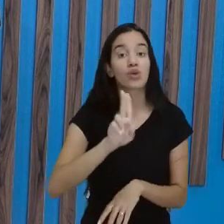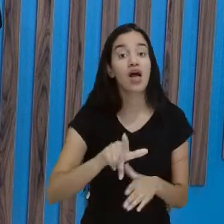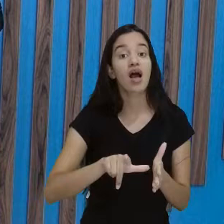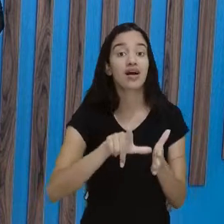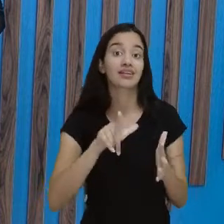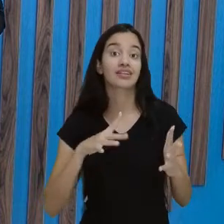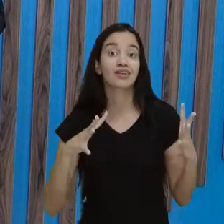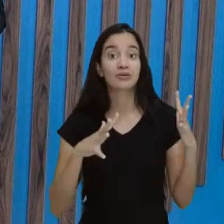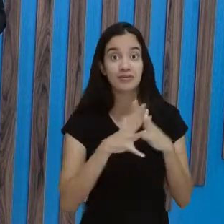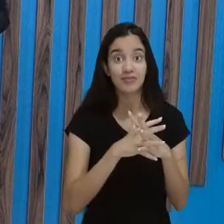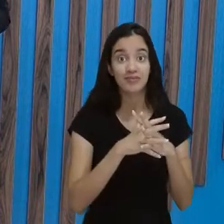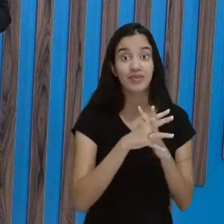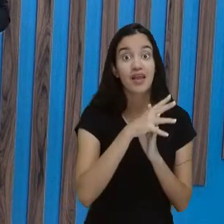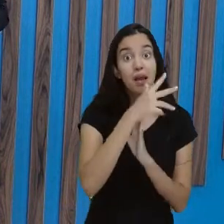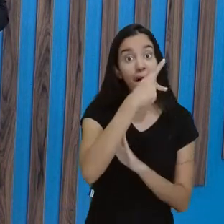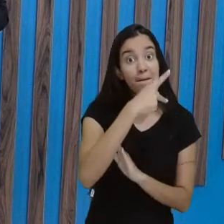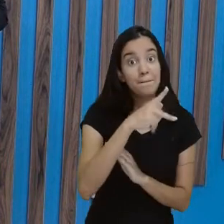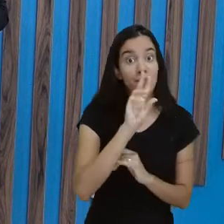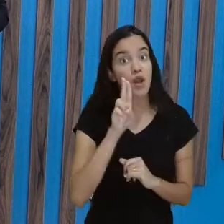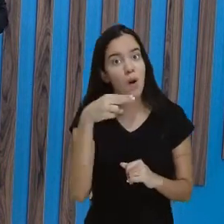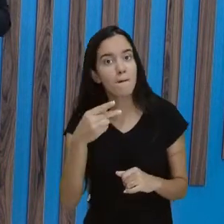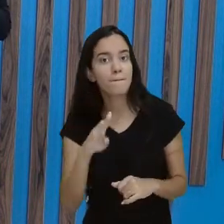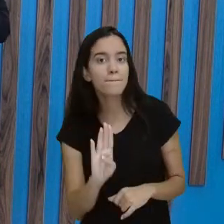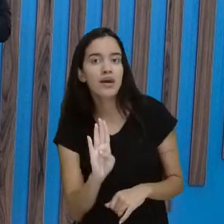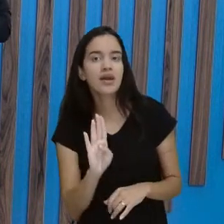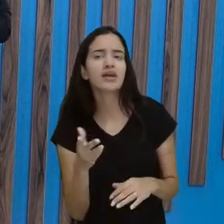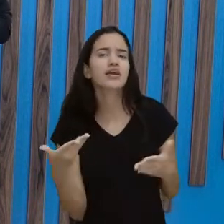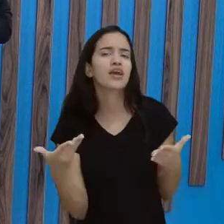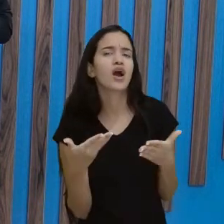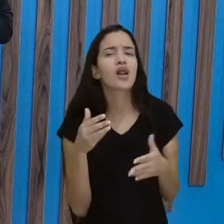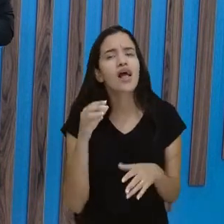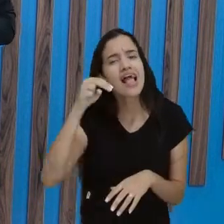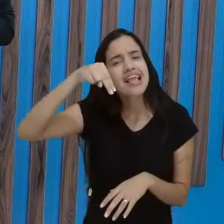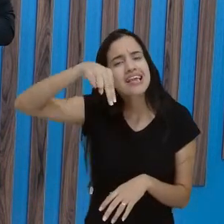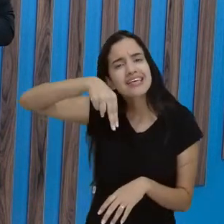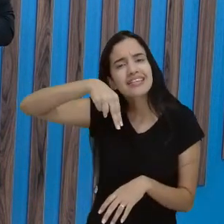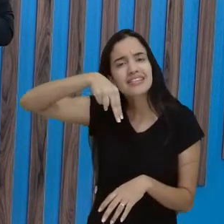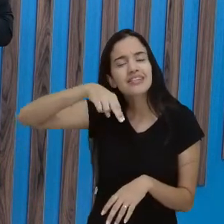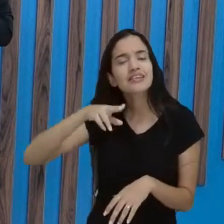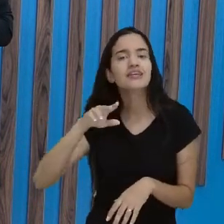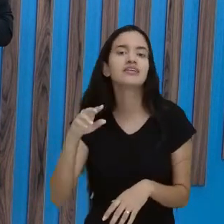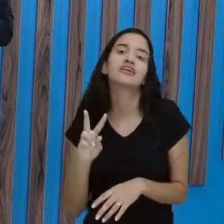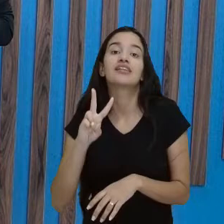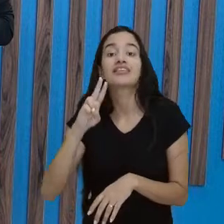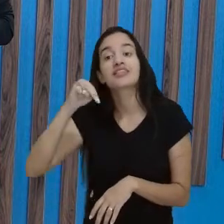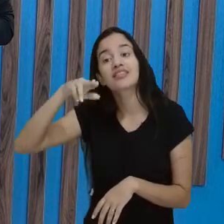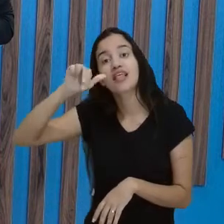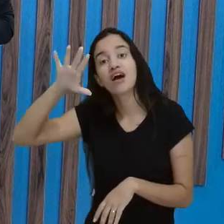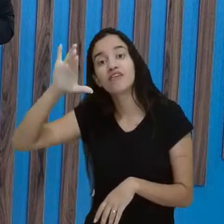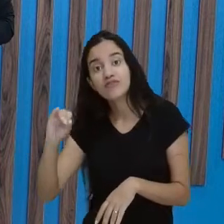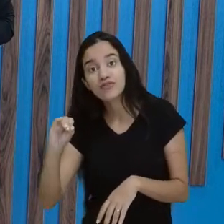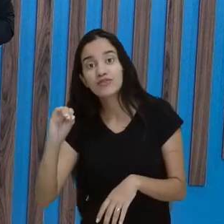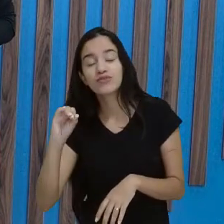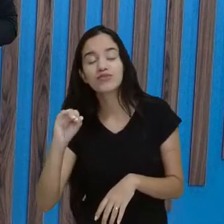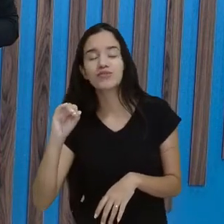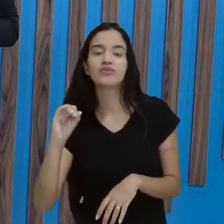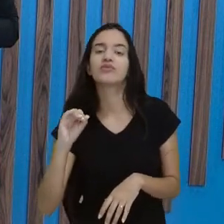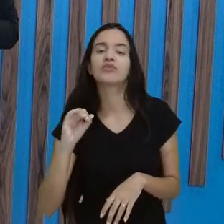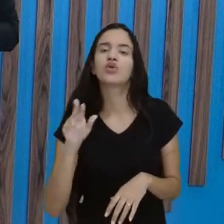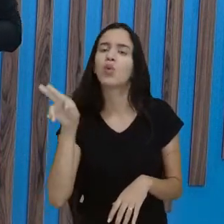das consoantes P ou B. E a letra N de navio, professora? A letra